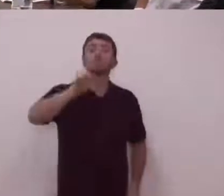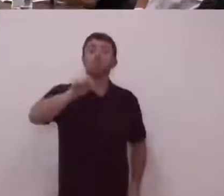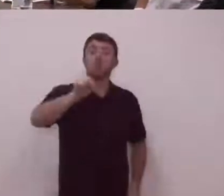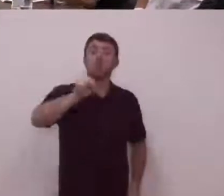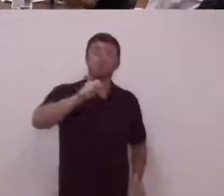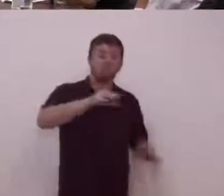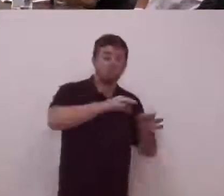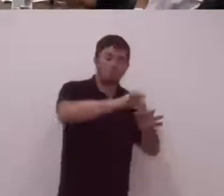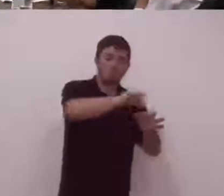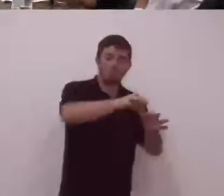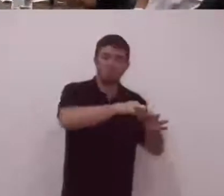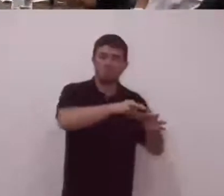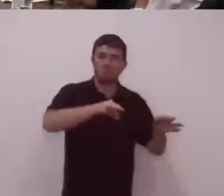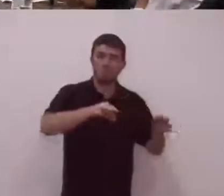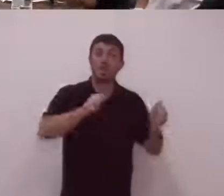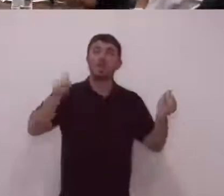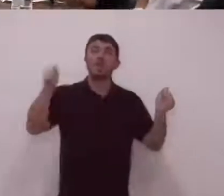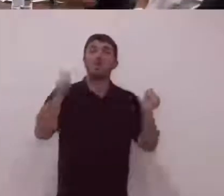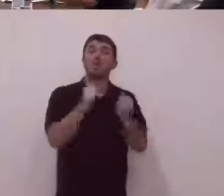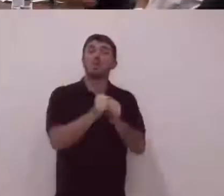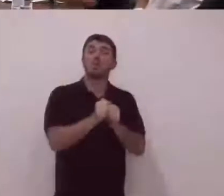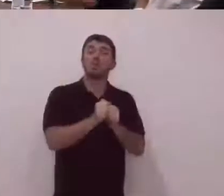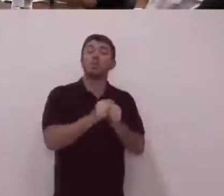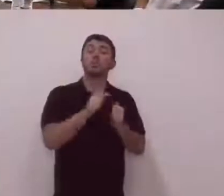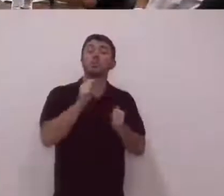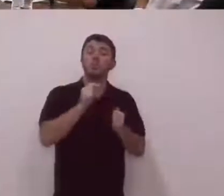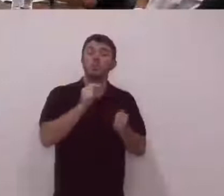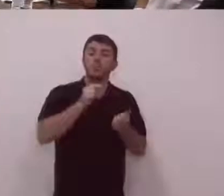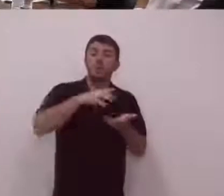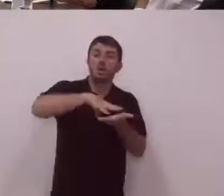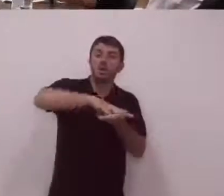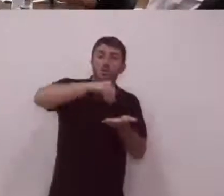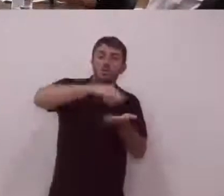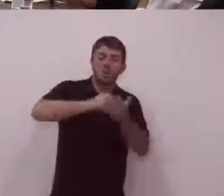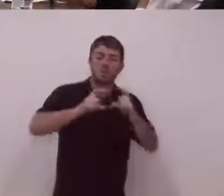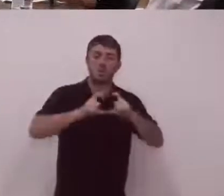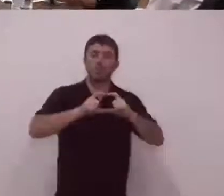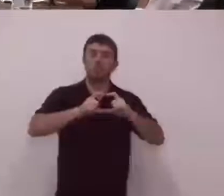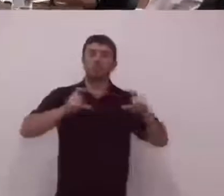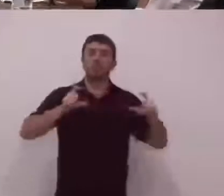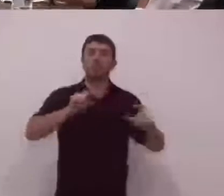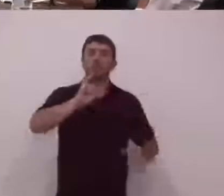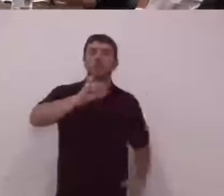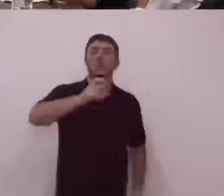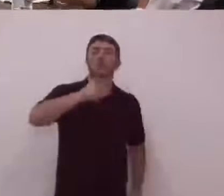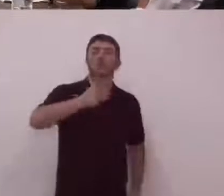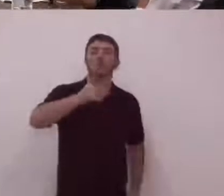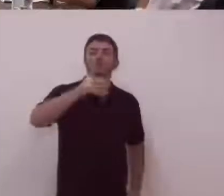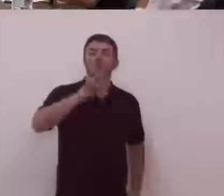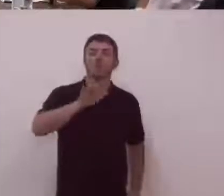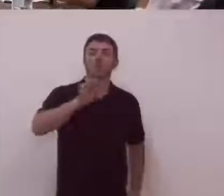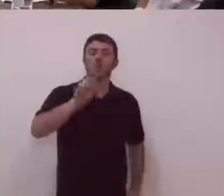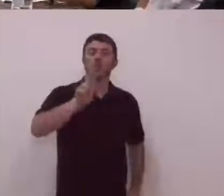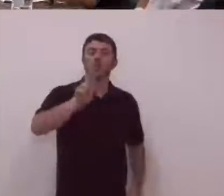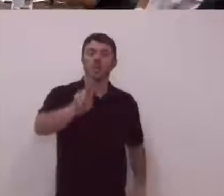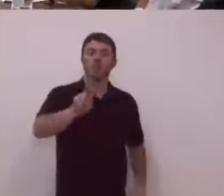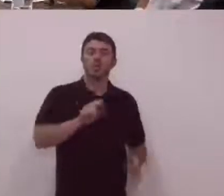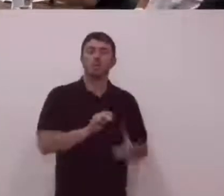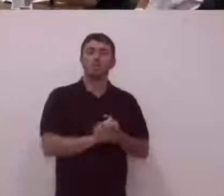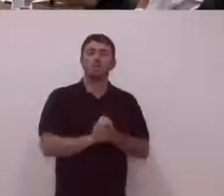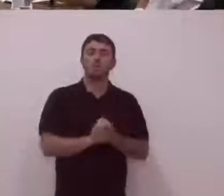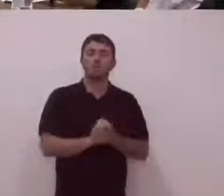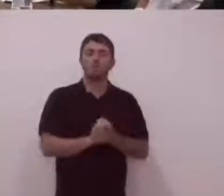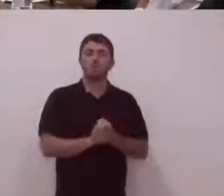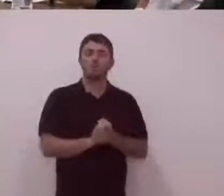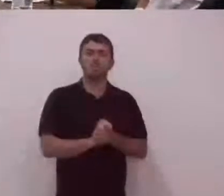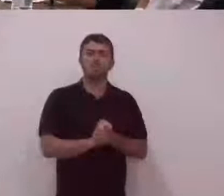nº 117,00, e certidão de dados cadastrais e valor venal do imóvel, nº